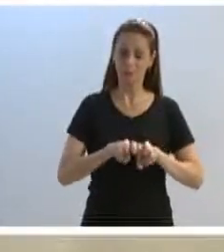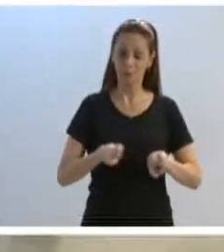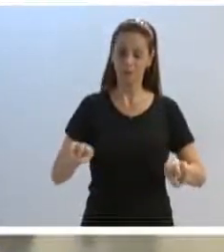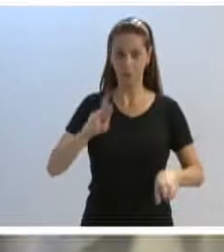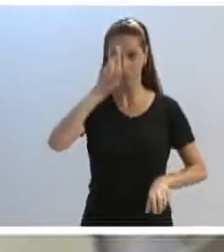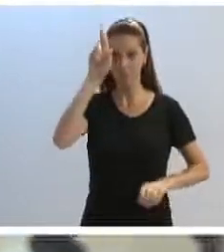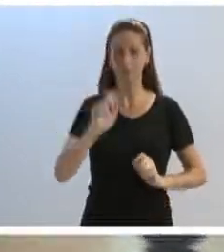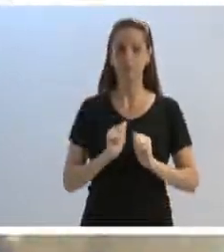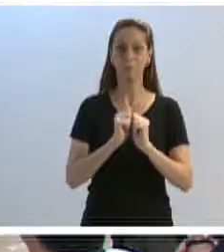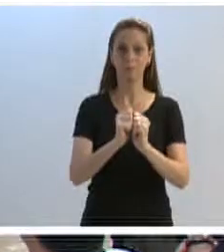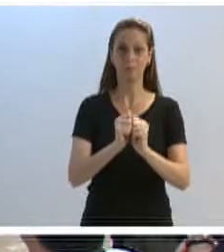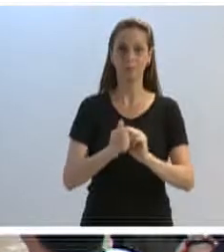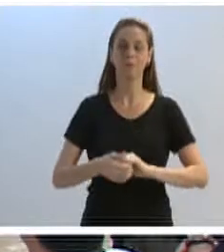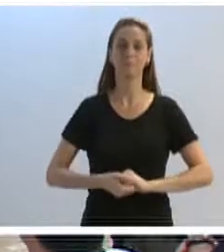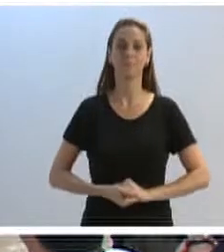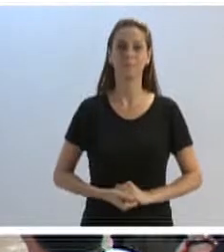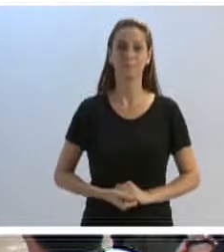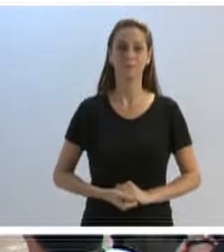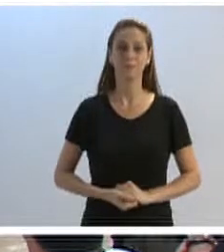diretora.